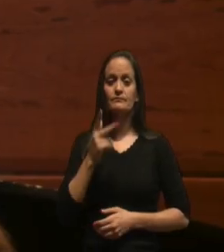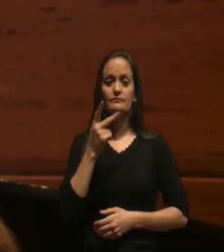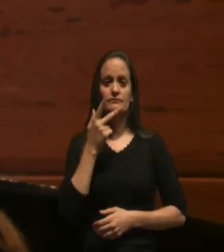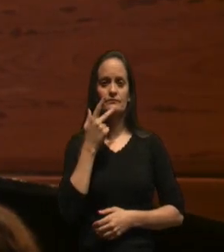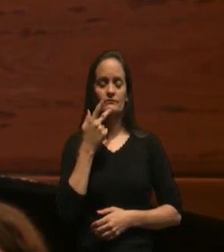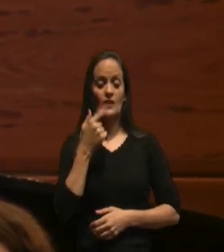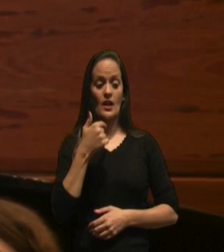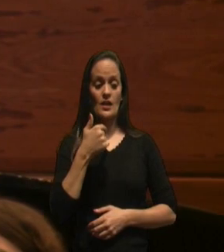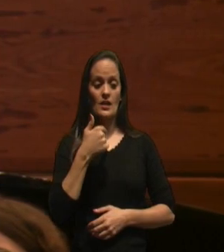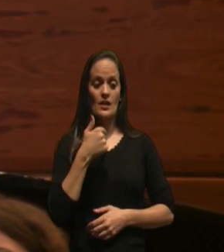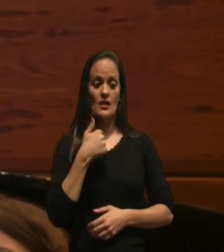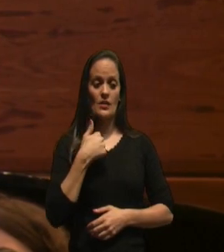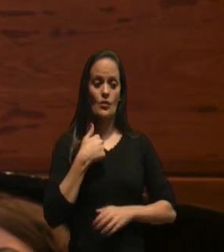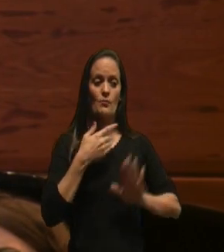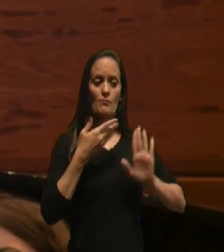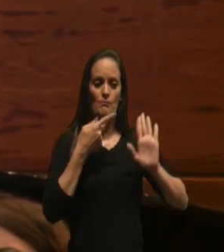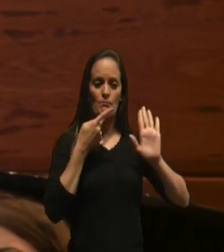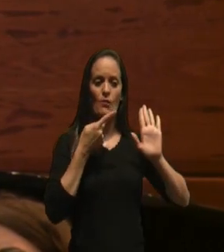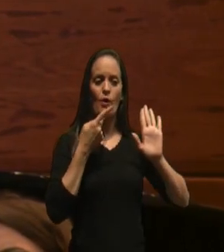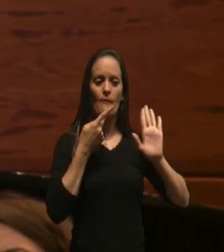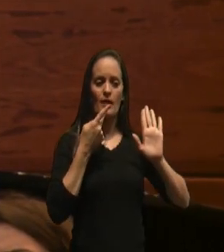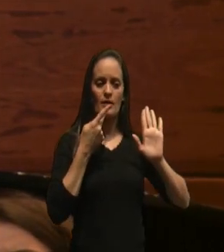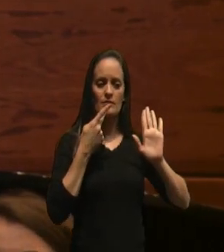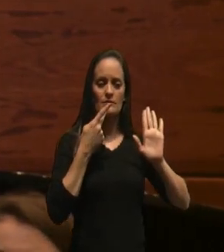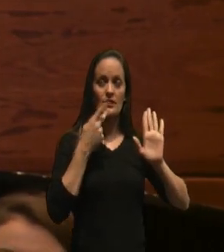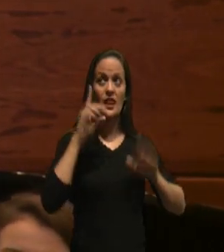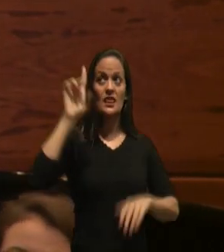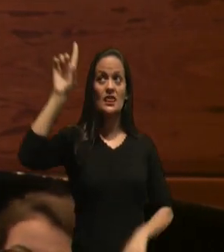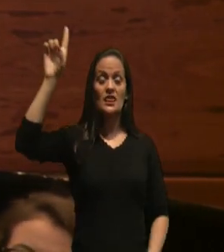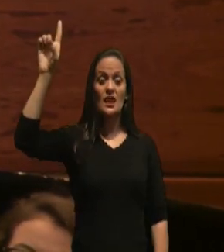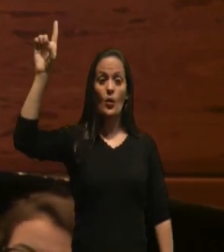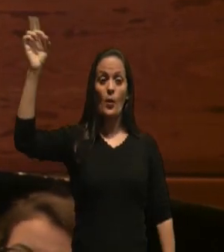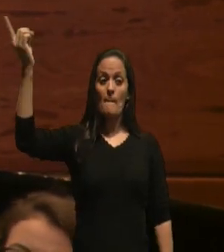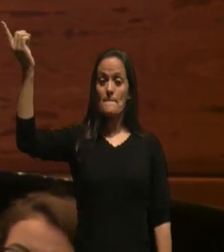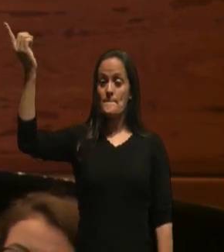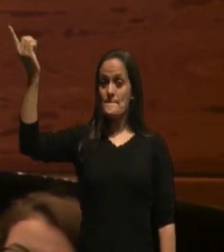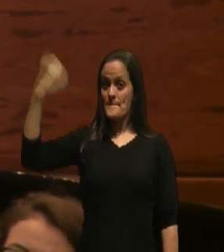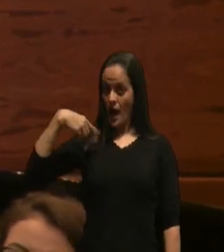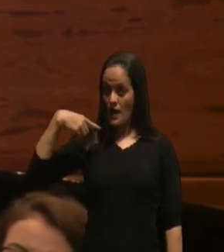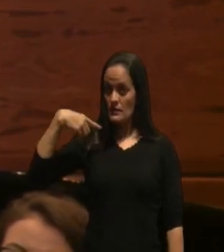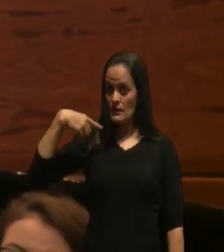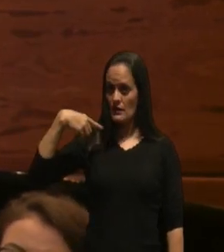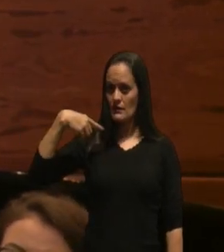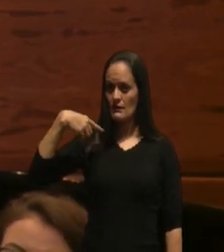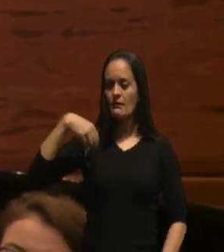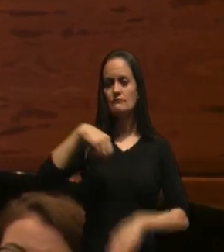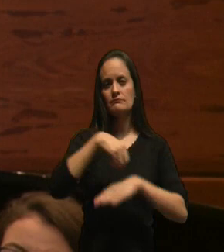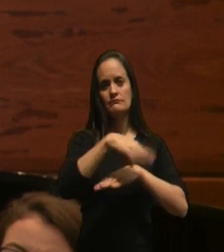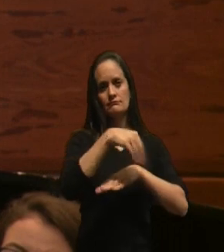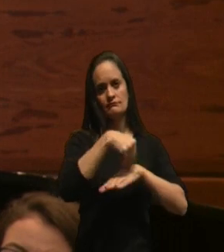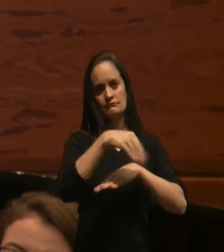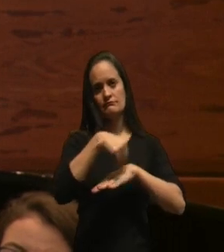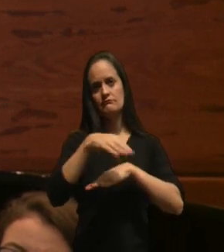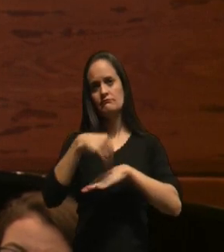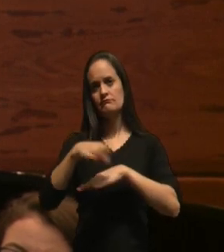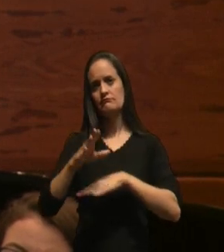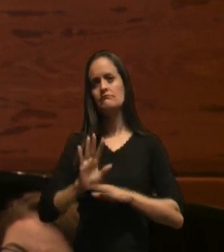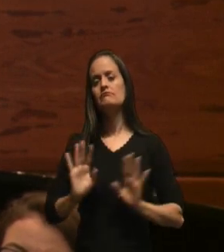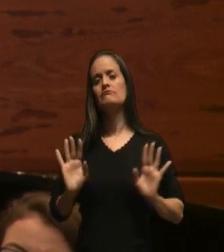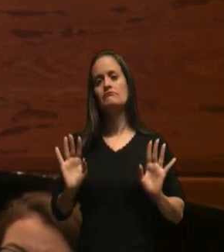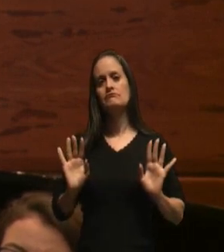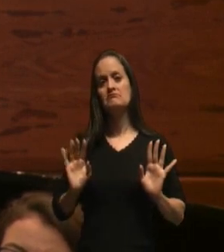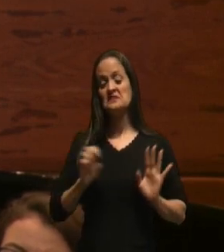pelo Senhor que o que o Senhor me mandar, isso eu falarei. Quer agrade